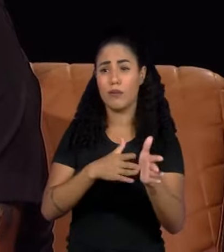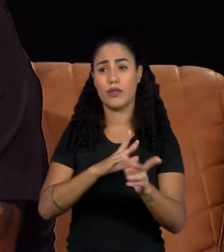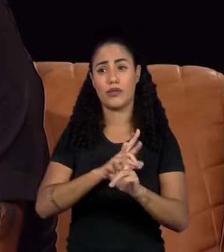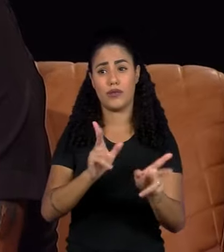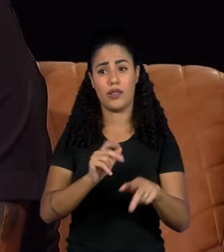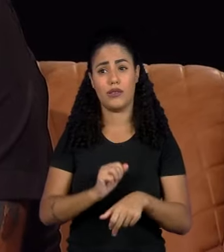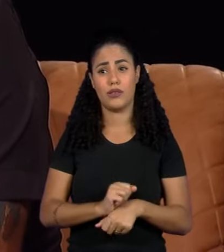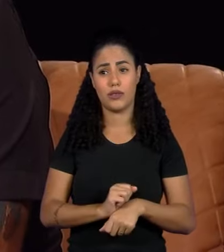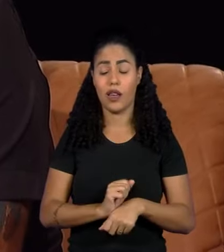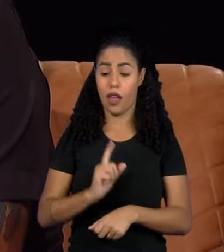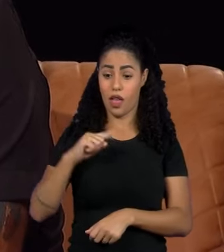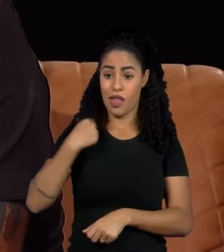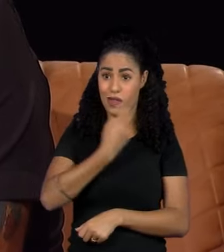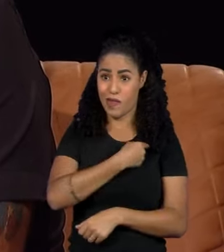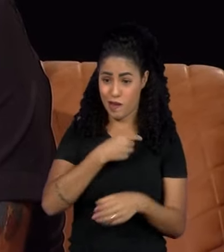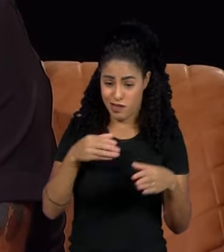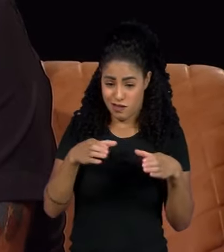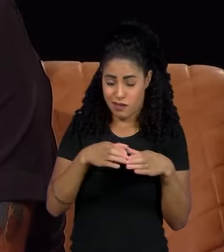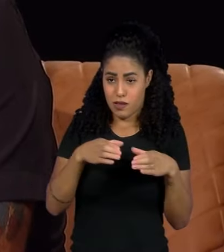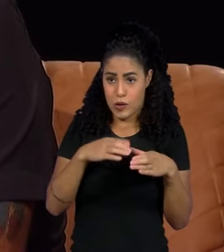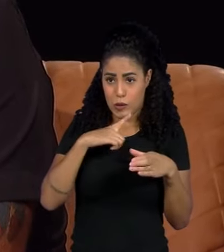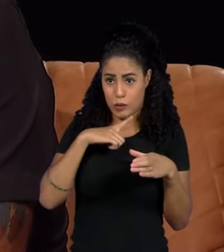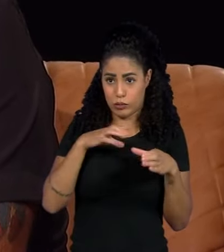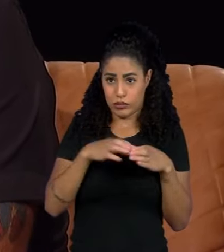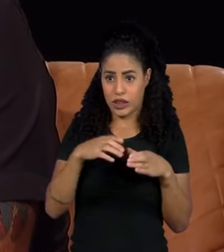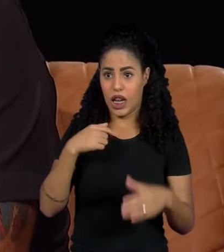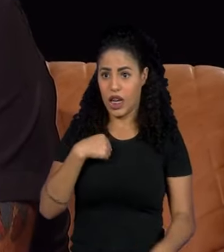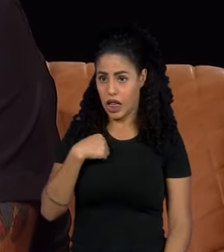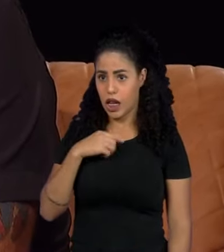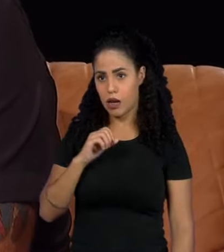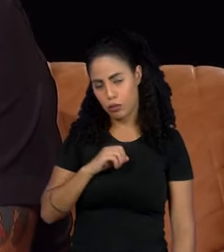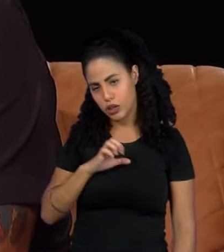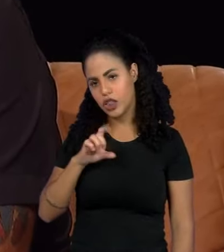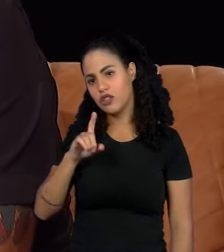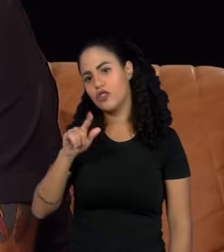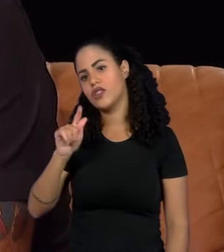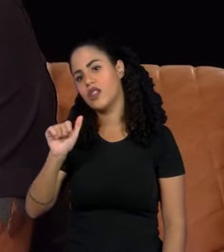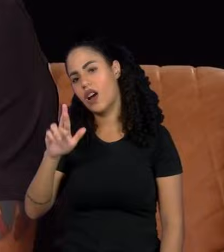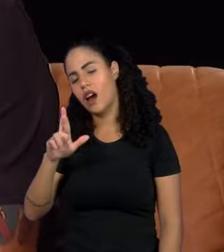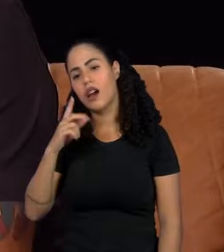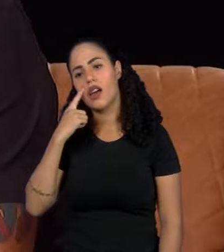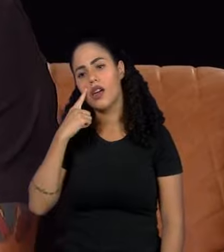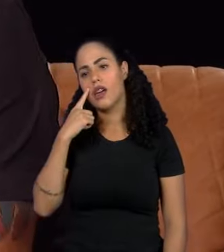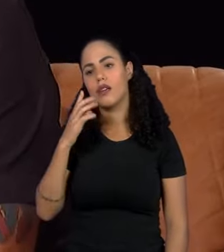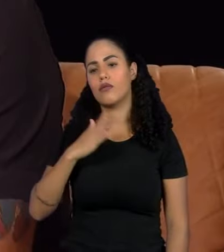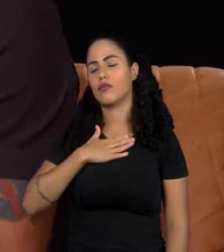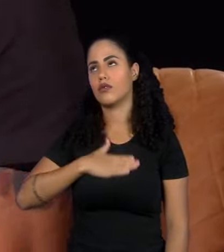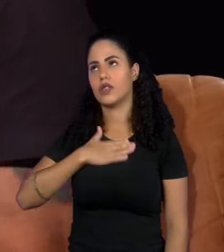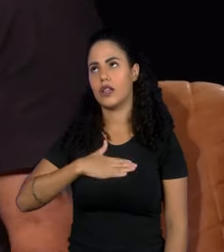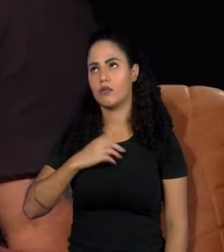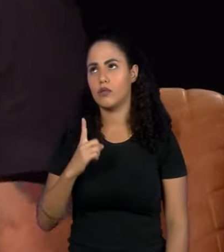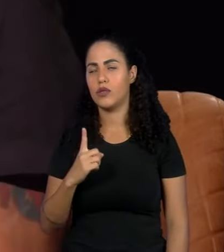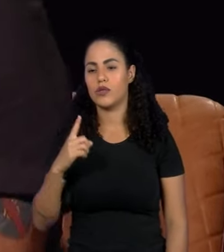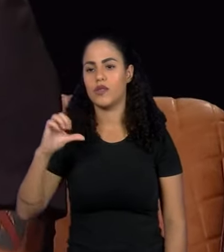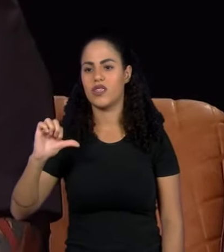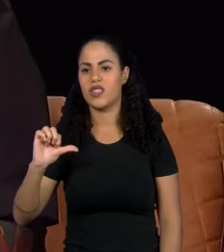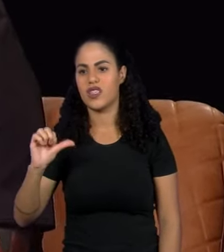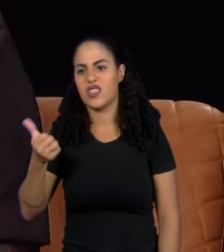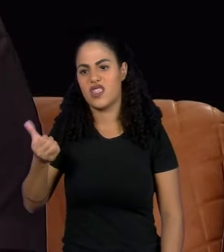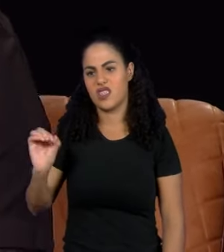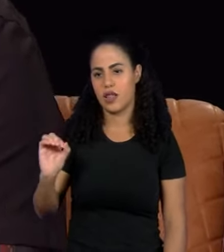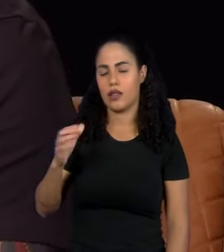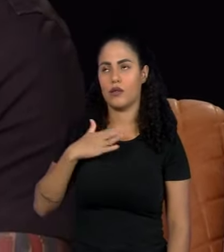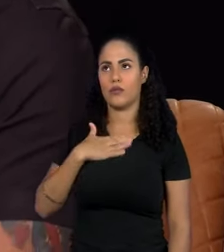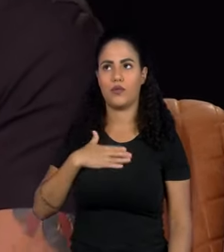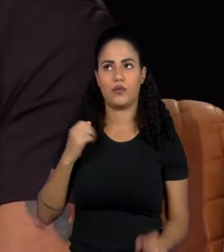porque, na verdade, todos nós, principalmente eu e o Edgar, nós viemos de uma geração de curtir muito os anos 60. Antes de ver o advento do